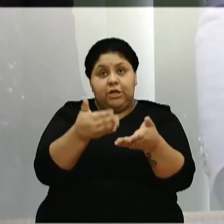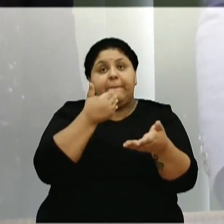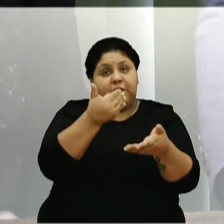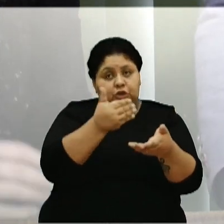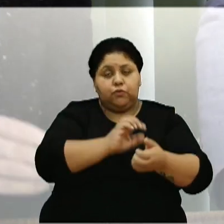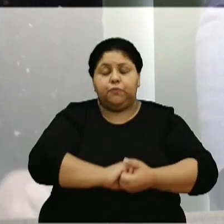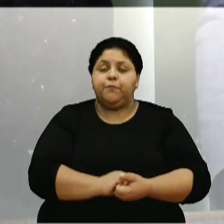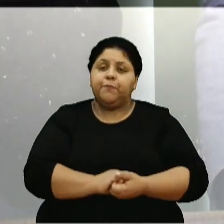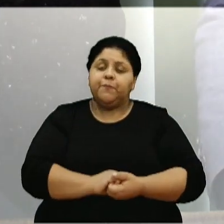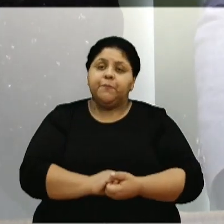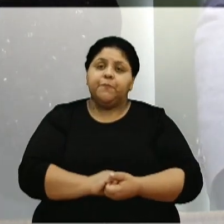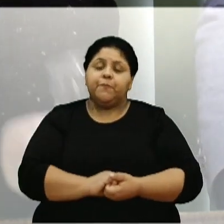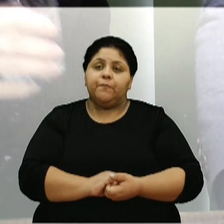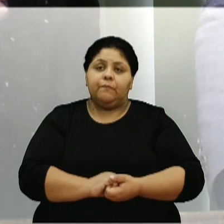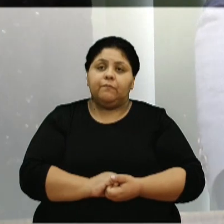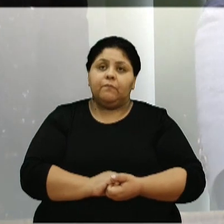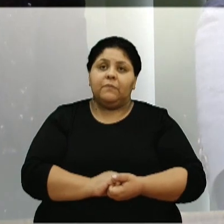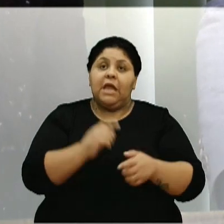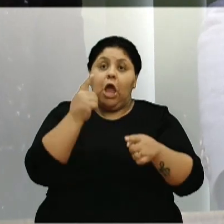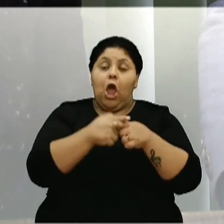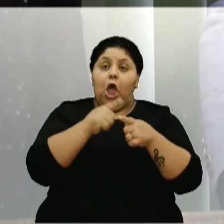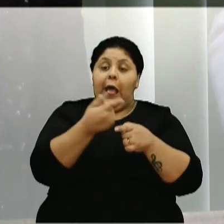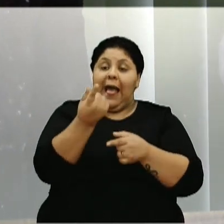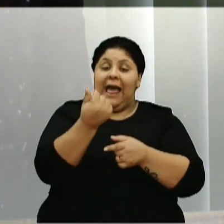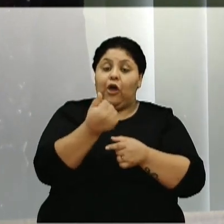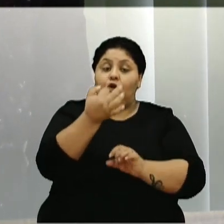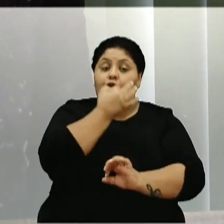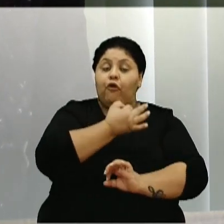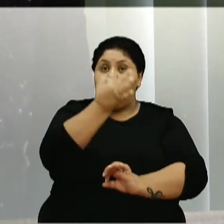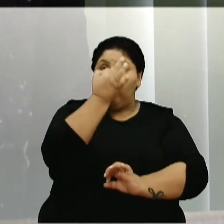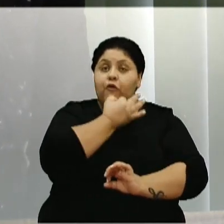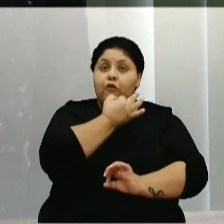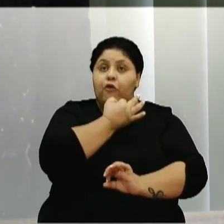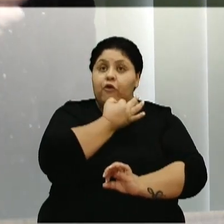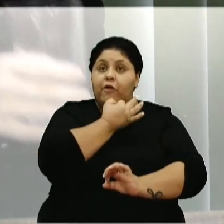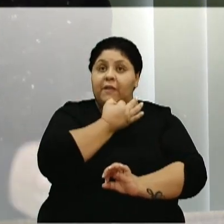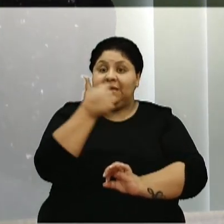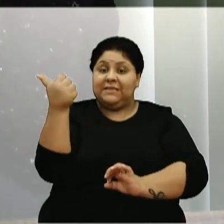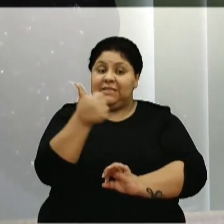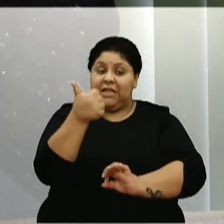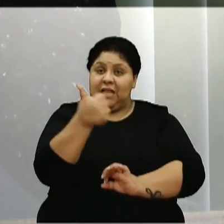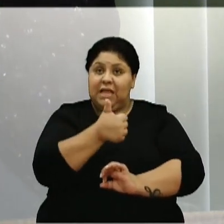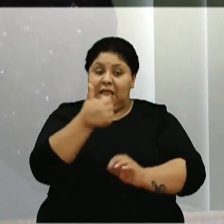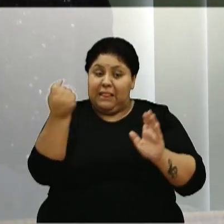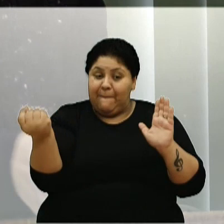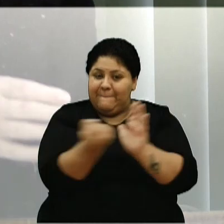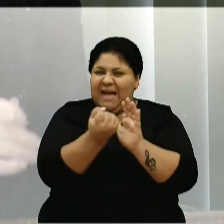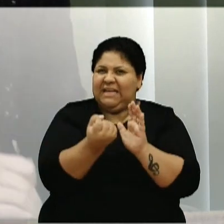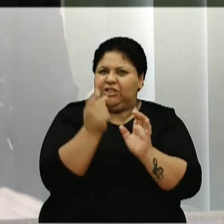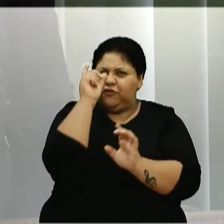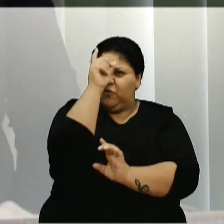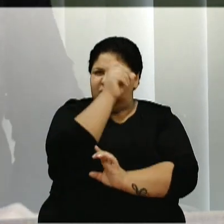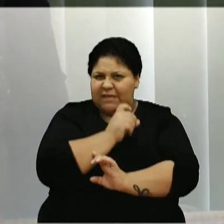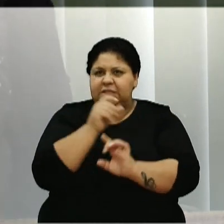foi. Por quê? A economia de Caxias, ao par desse primeiro momento de baque, de crise, de